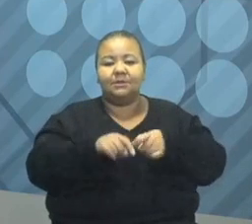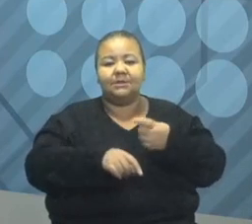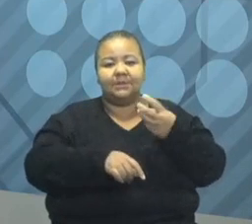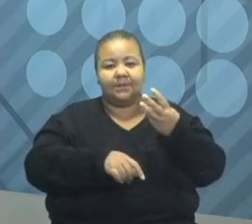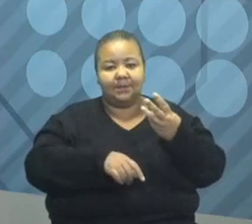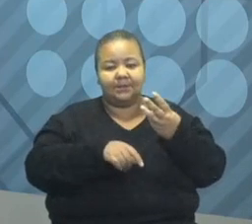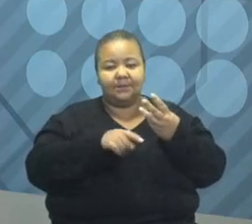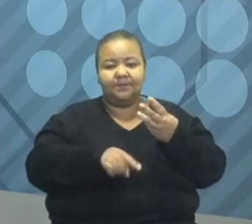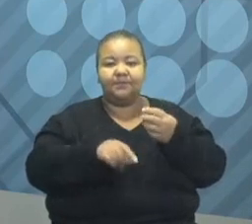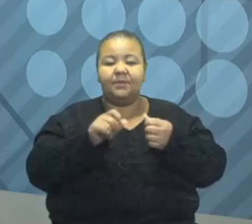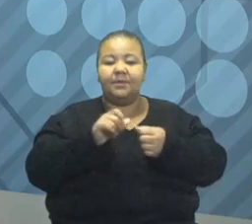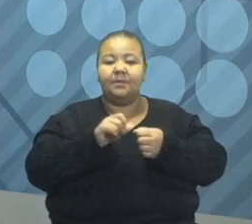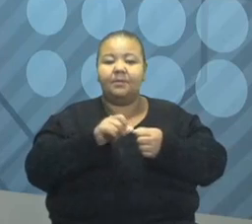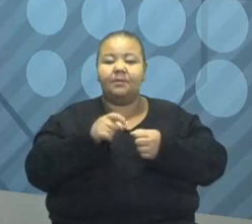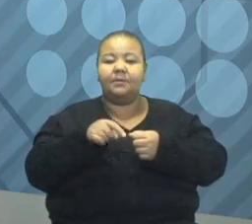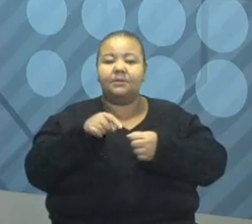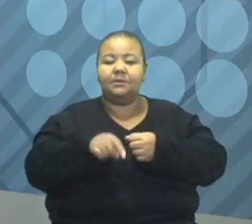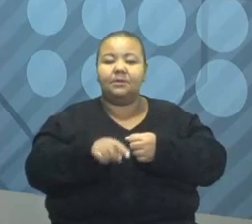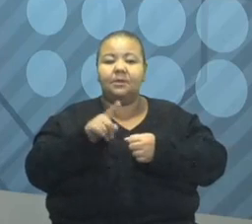3. Para